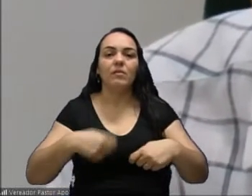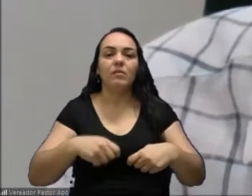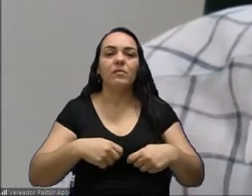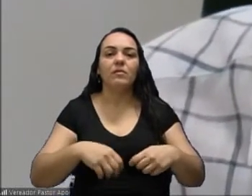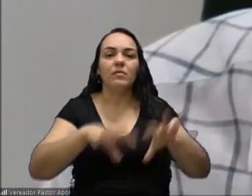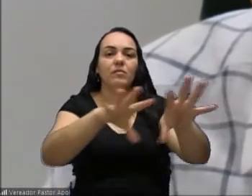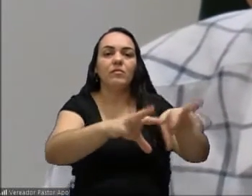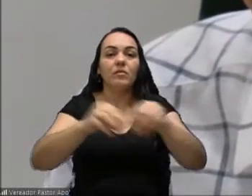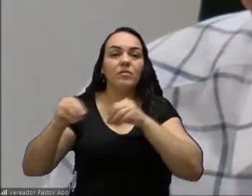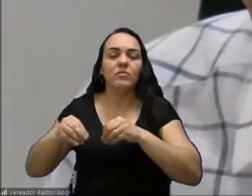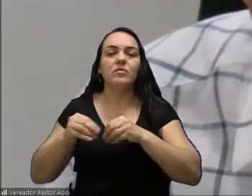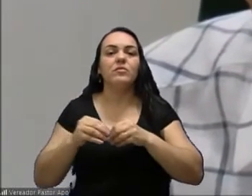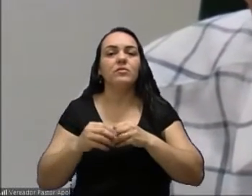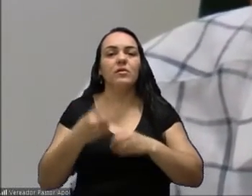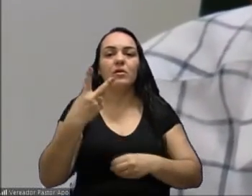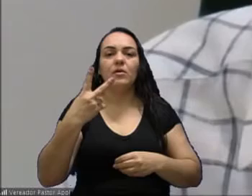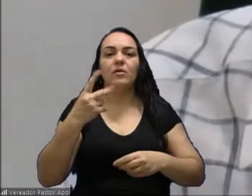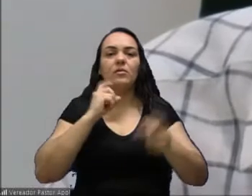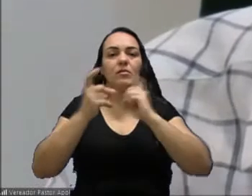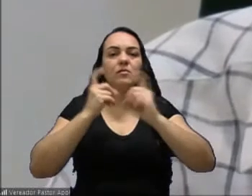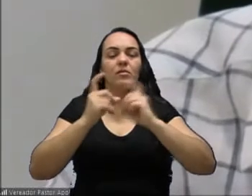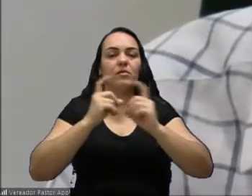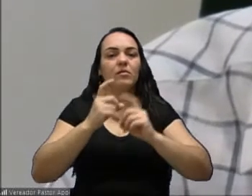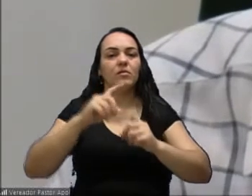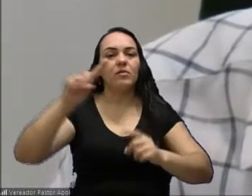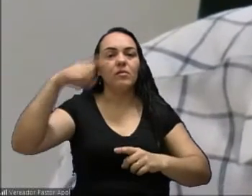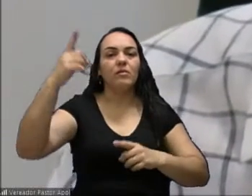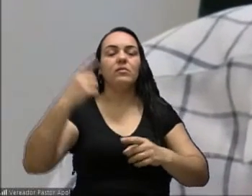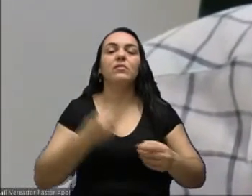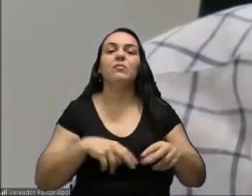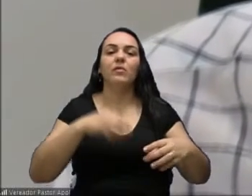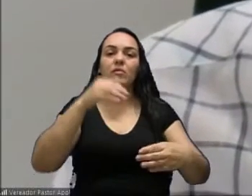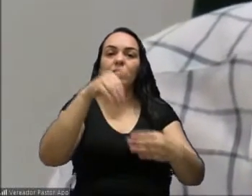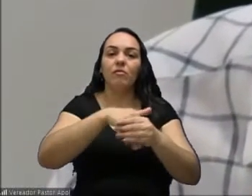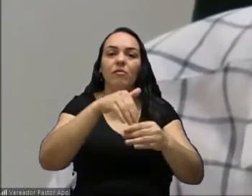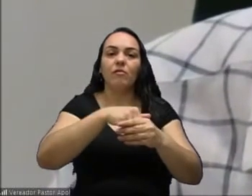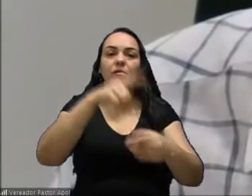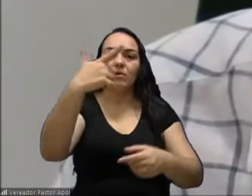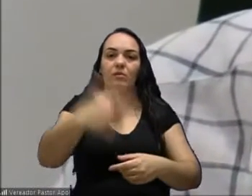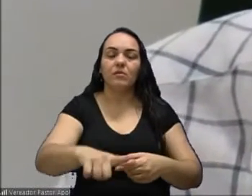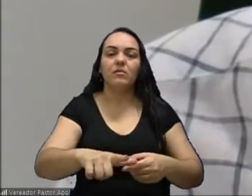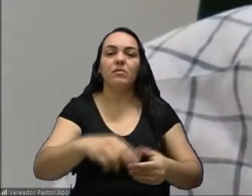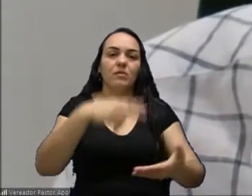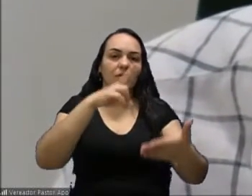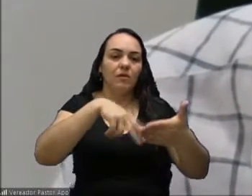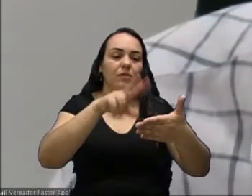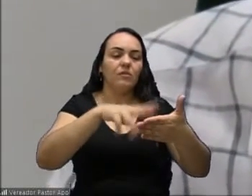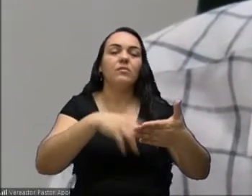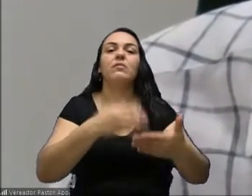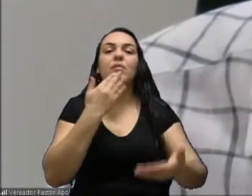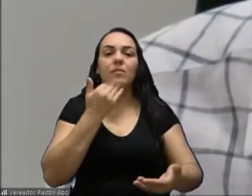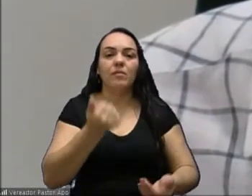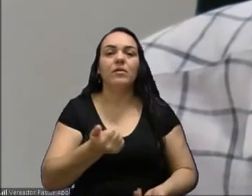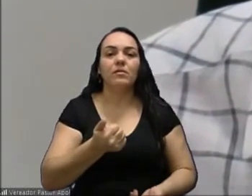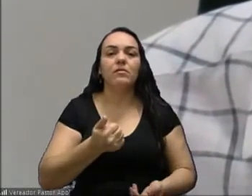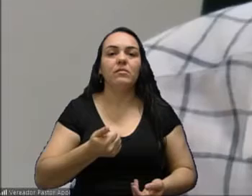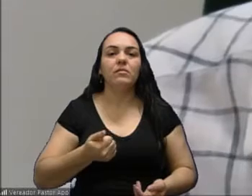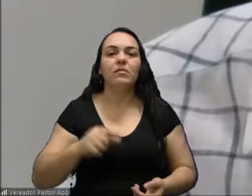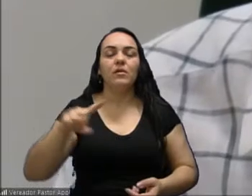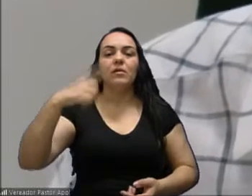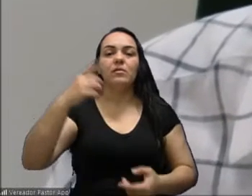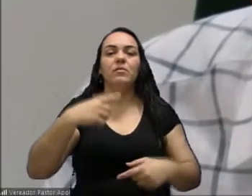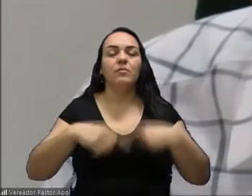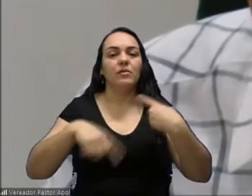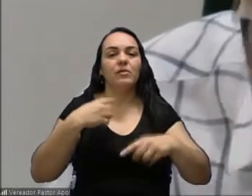retirada por duas sessões desse projeto para que a gente possa estudar novamente isso aqui e trazer a tona essa